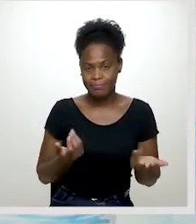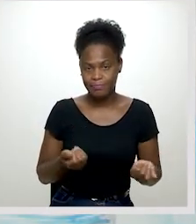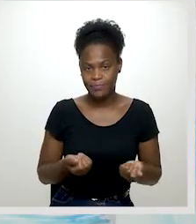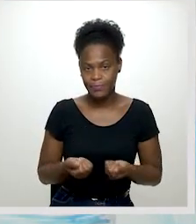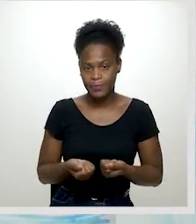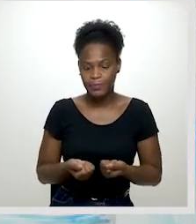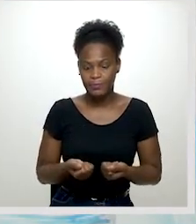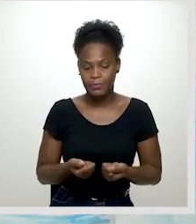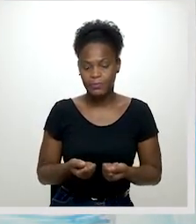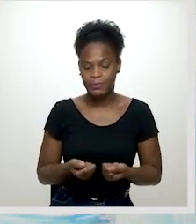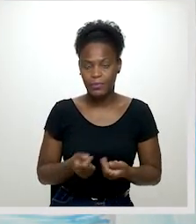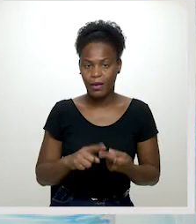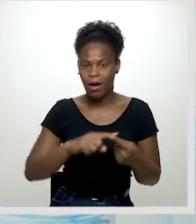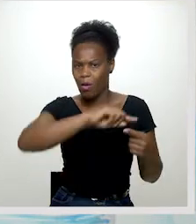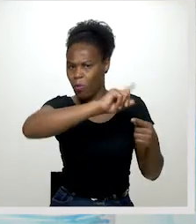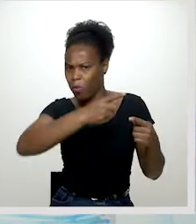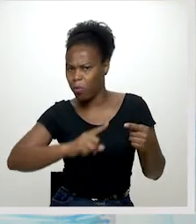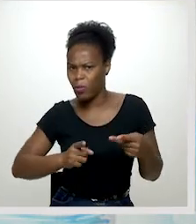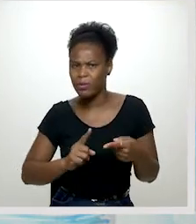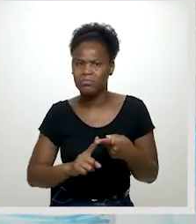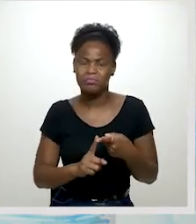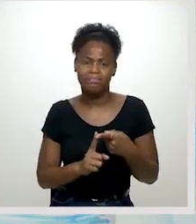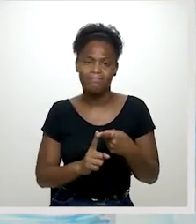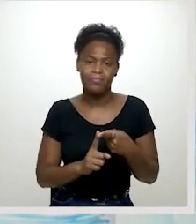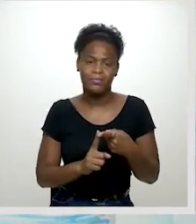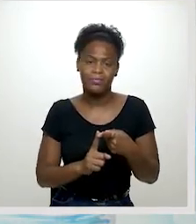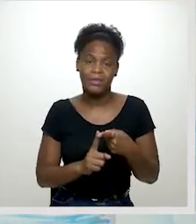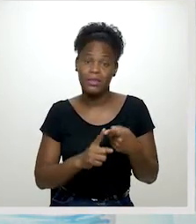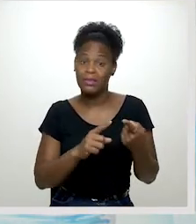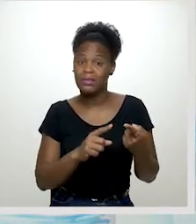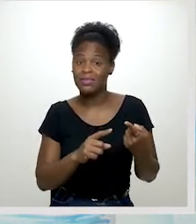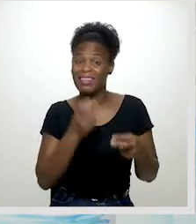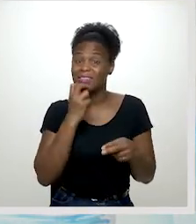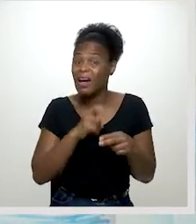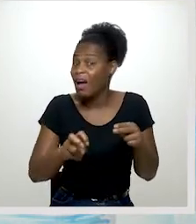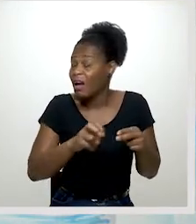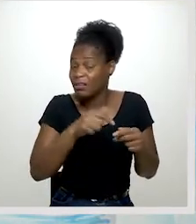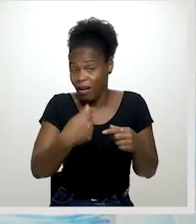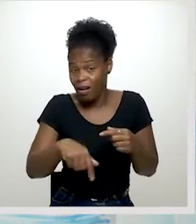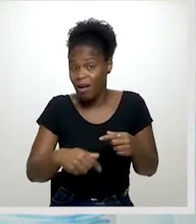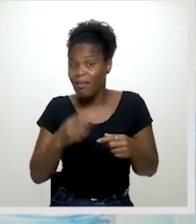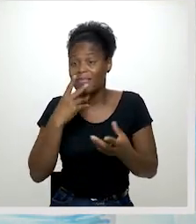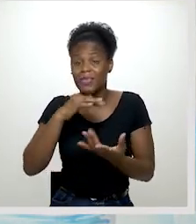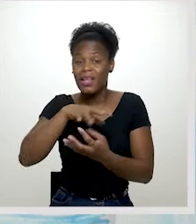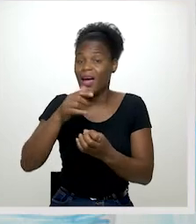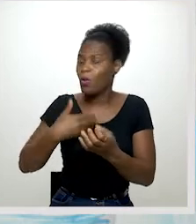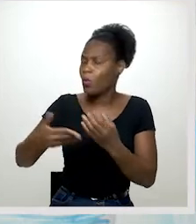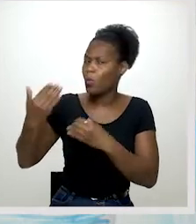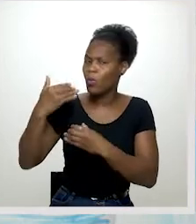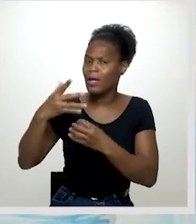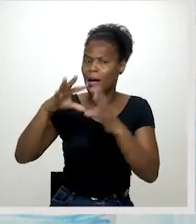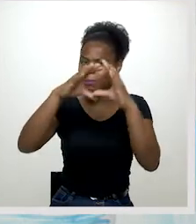Descargas elétricas, a Terra na altura não possuía a camada de ozono, incidia sobre a